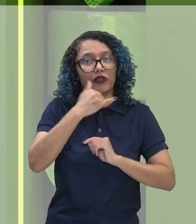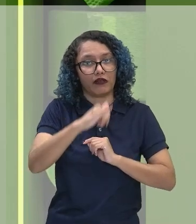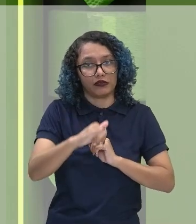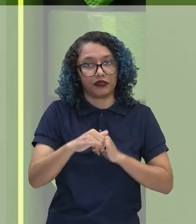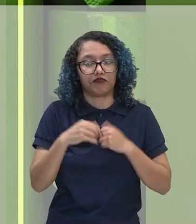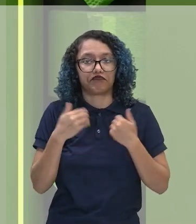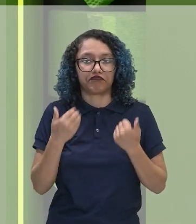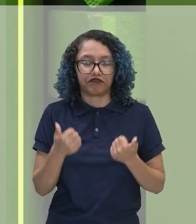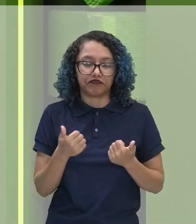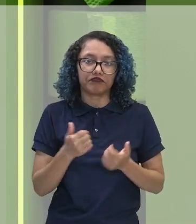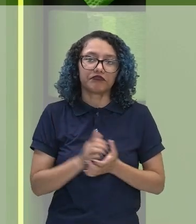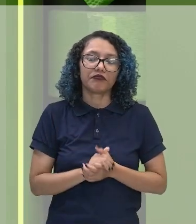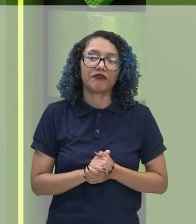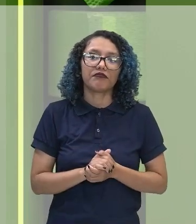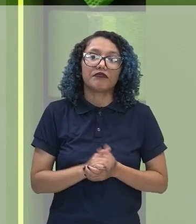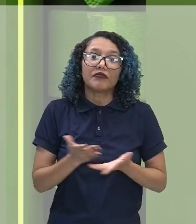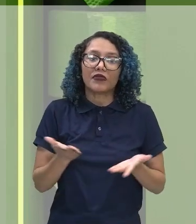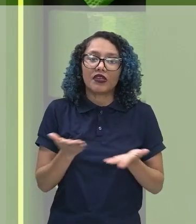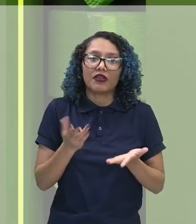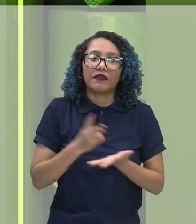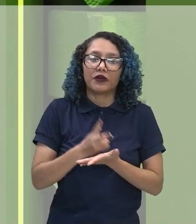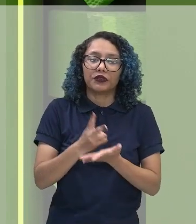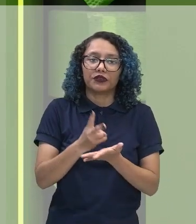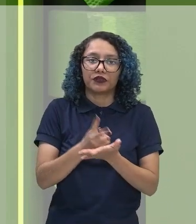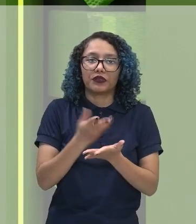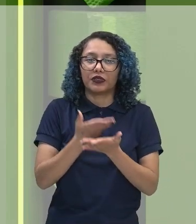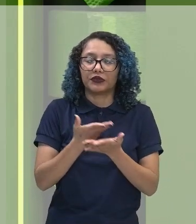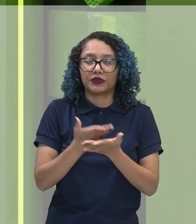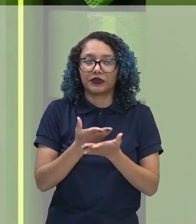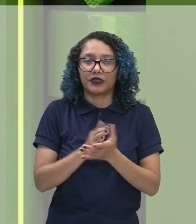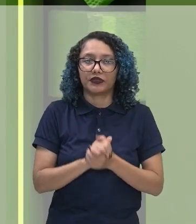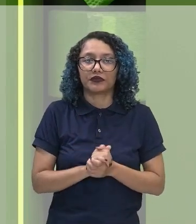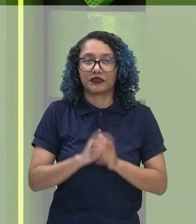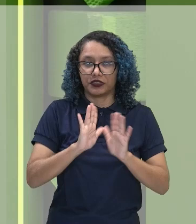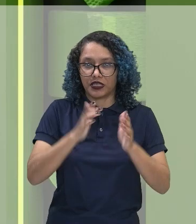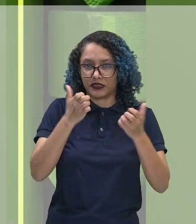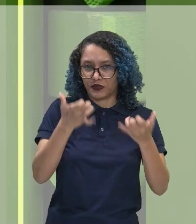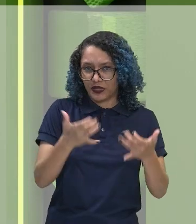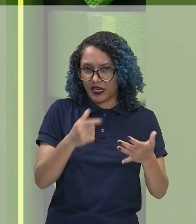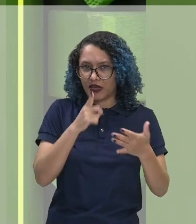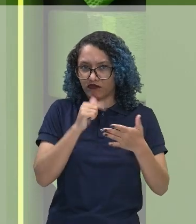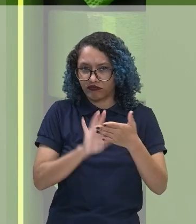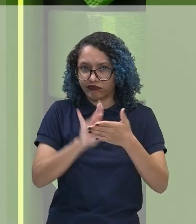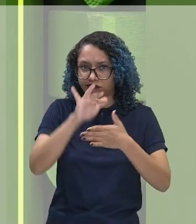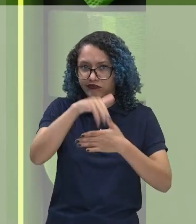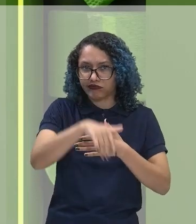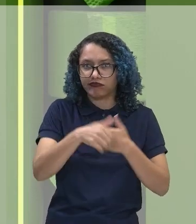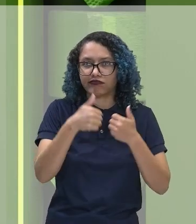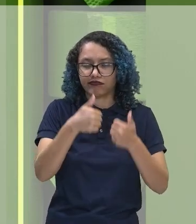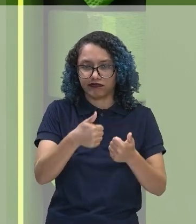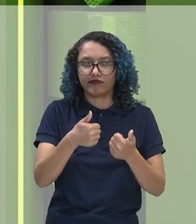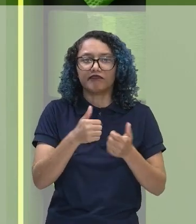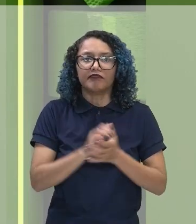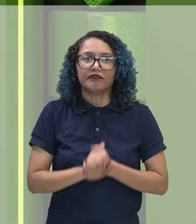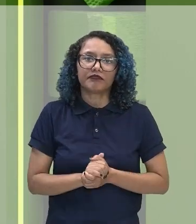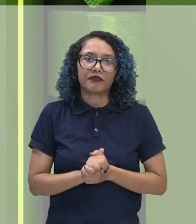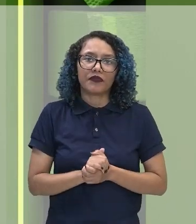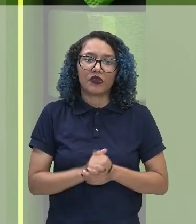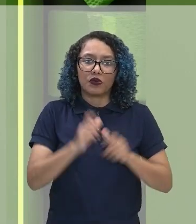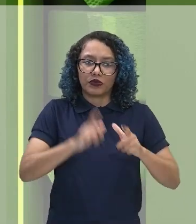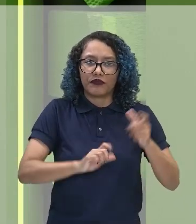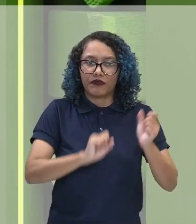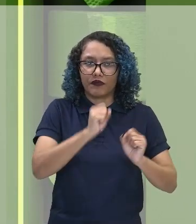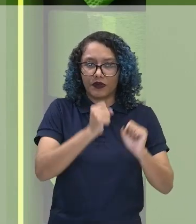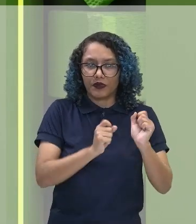gente vai continuar falando sobre essas usinas e nós acabamos de falar sobre as hidrelétricas, né? Usinas que geram